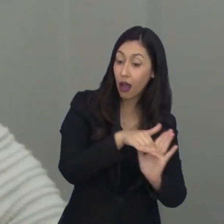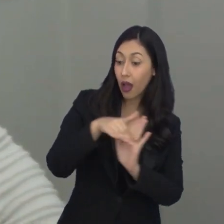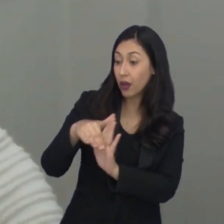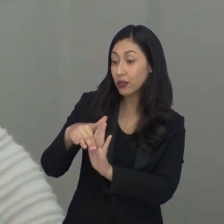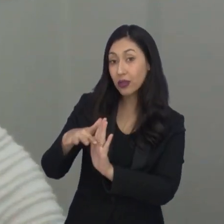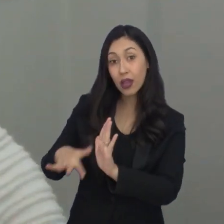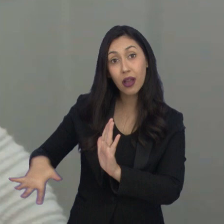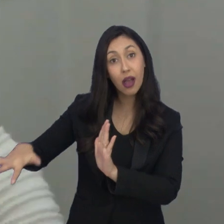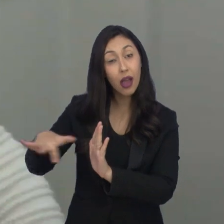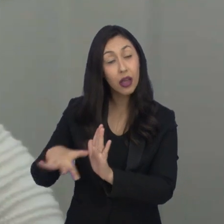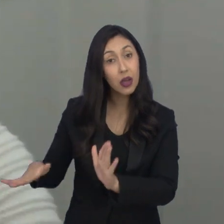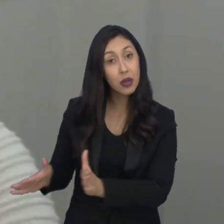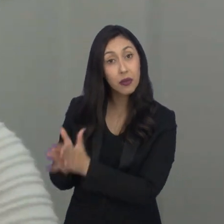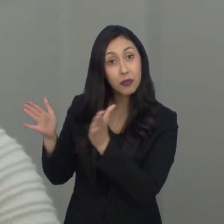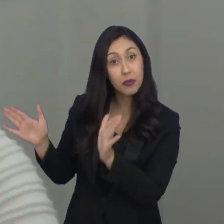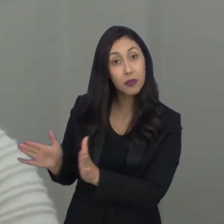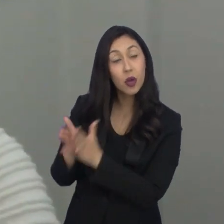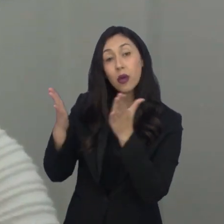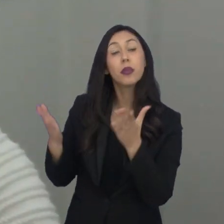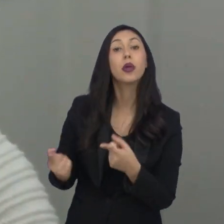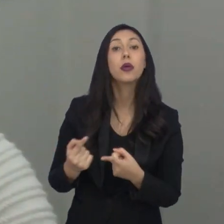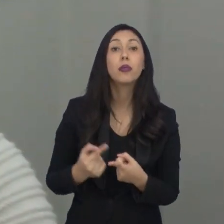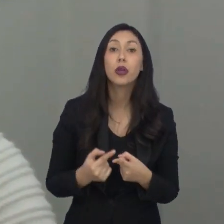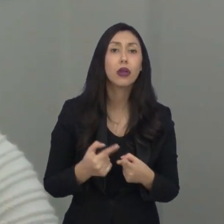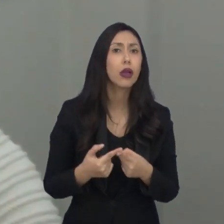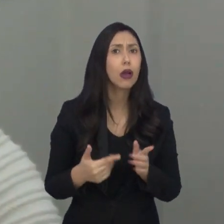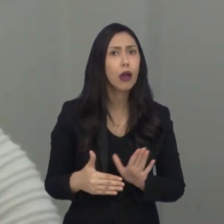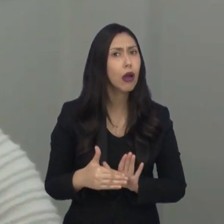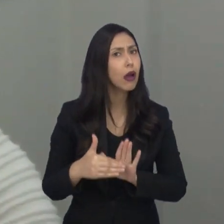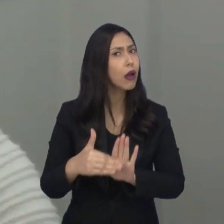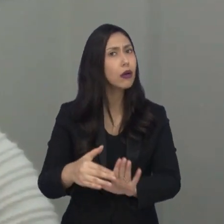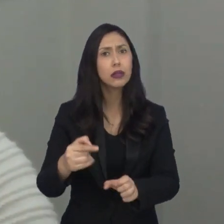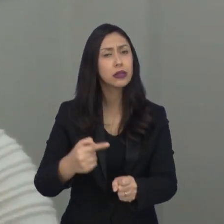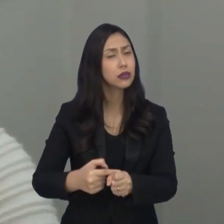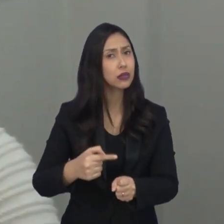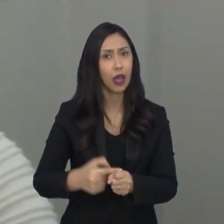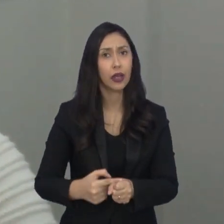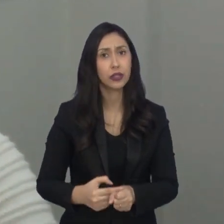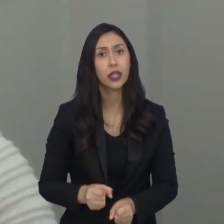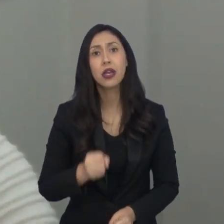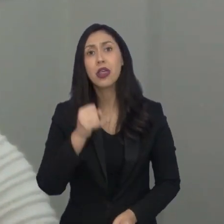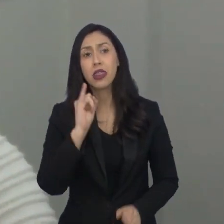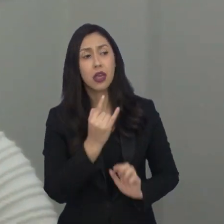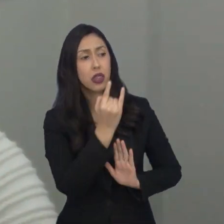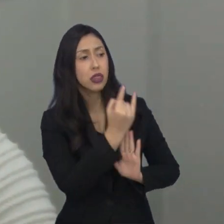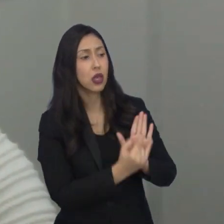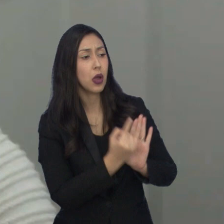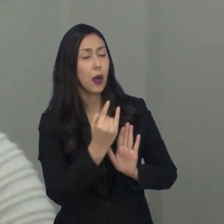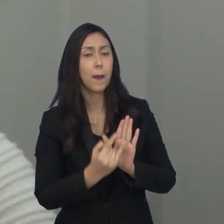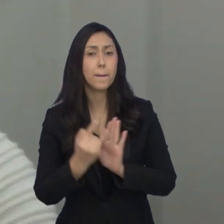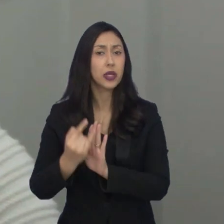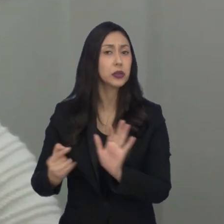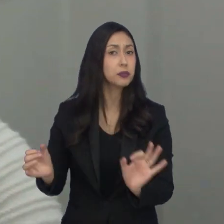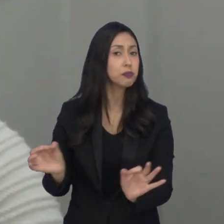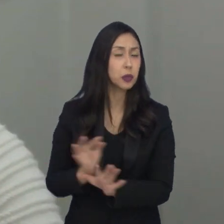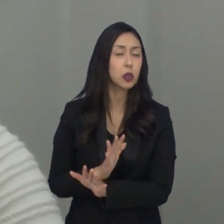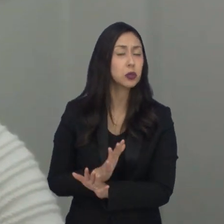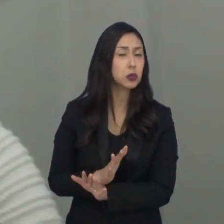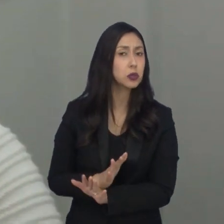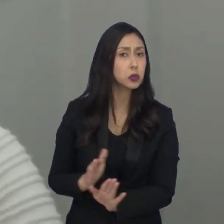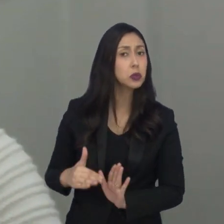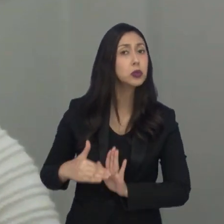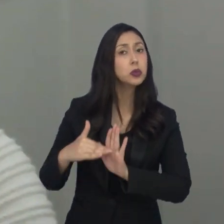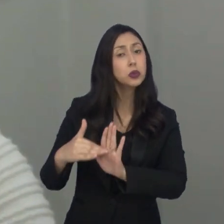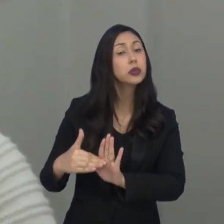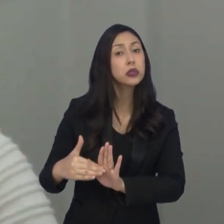Porque para o município é uma vantagem muito grande essa regularização. Quando se fala em imóvel irregular, também